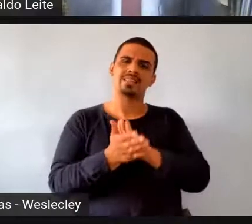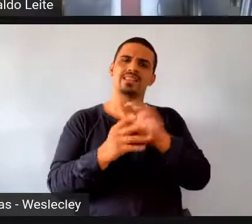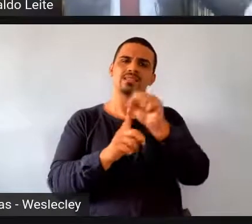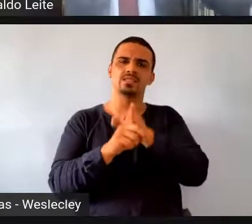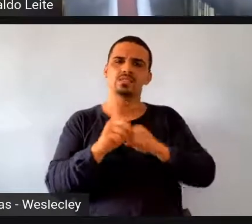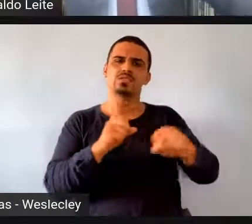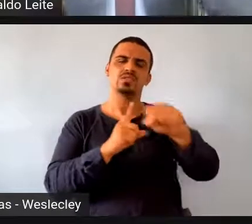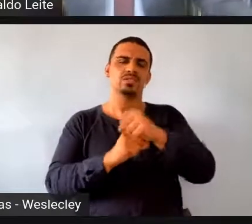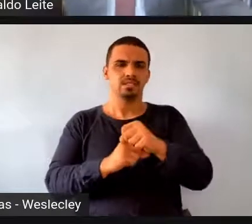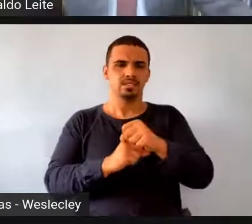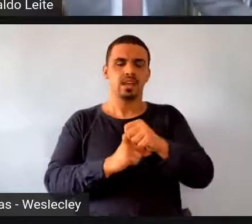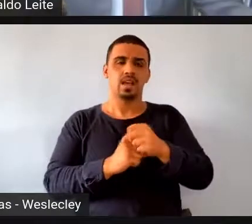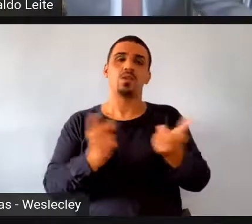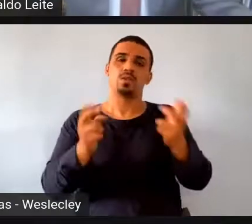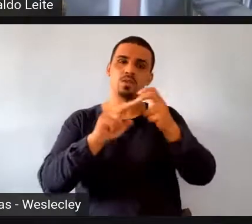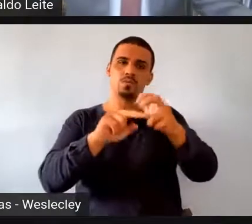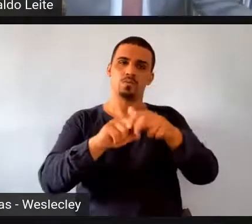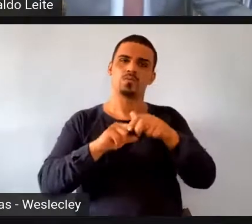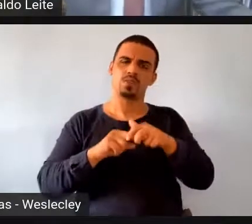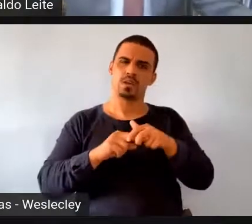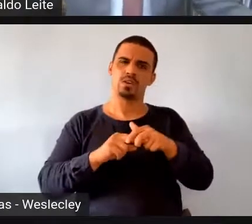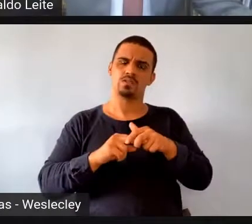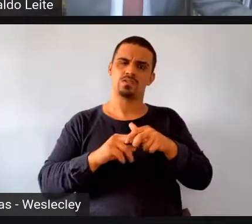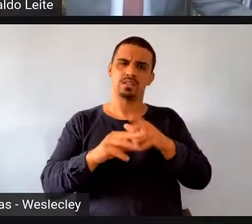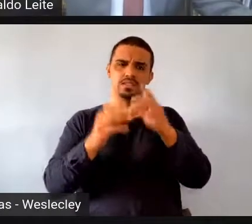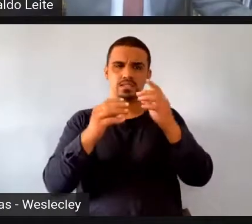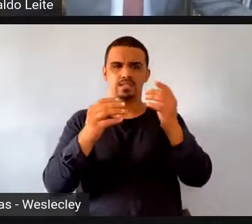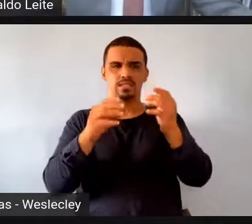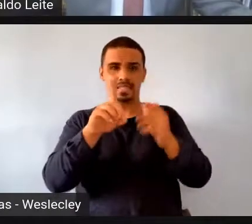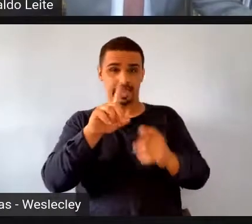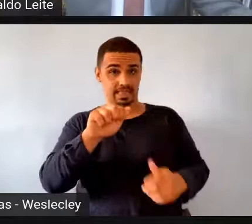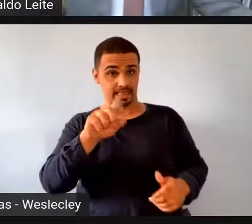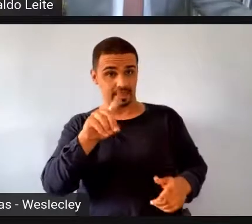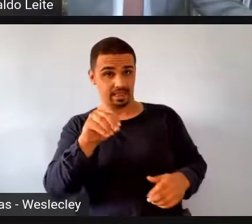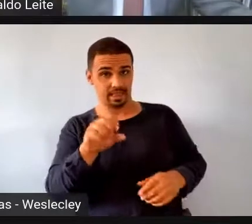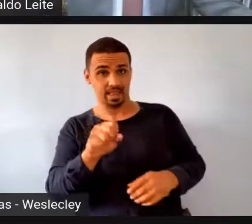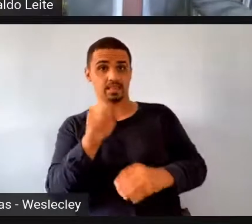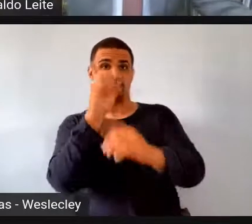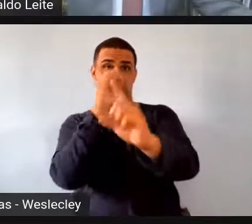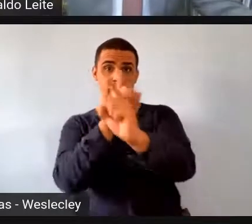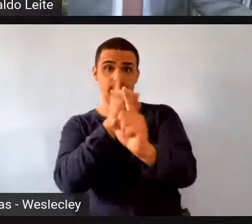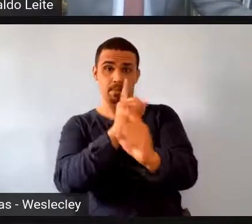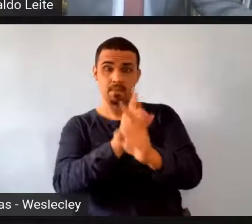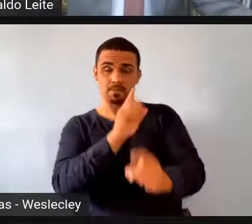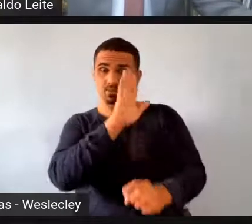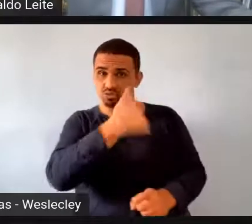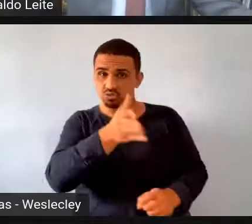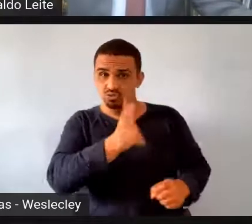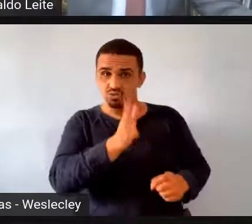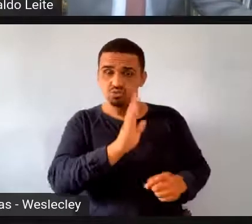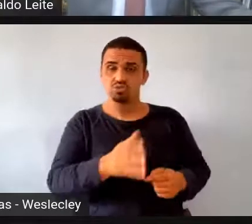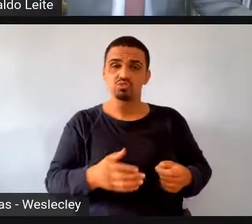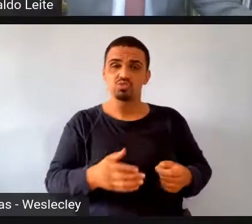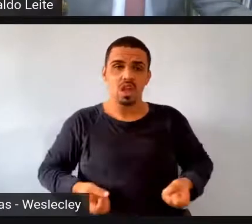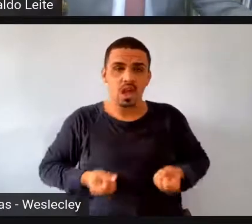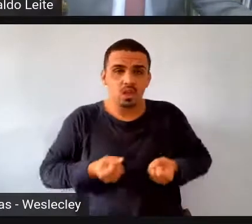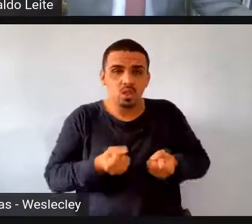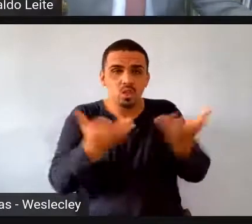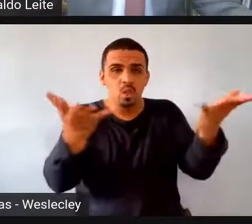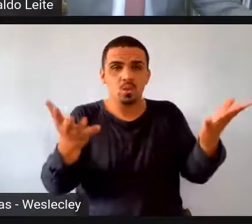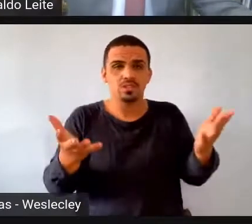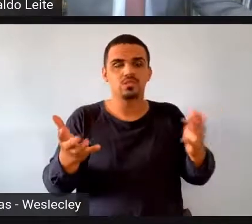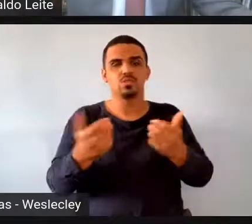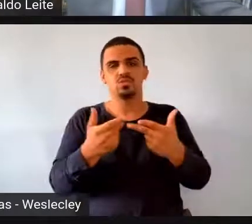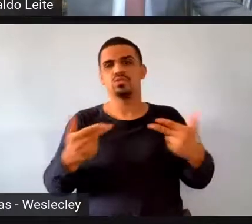por meio desse cruzamento de dados, já têm sido identificados vários casos aí de doações suspeitas.